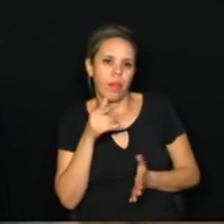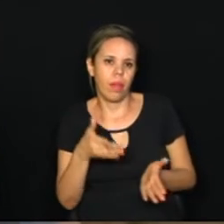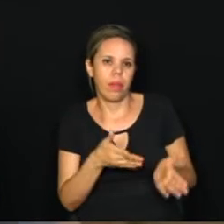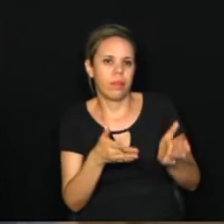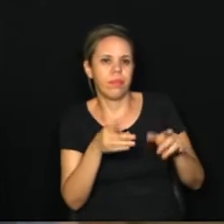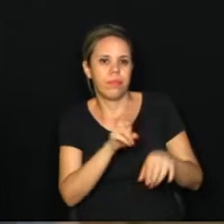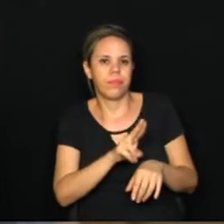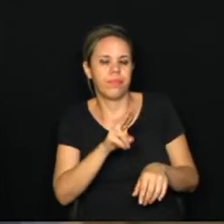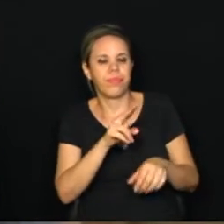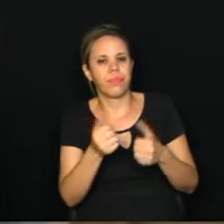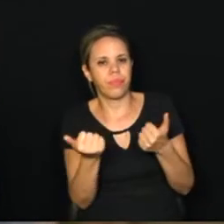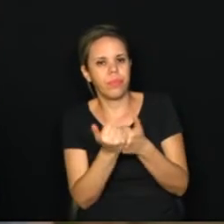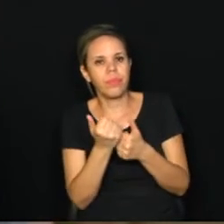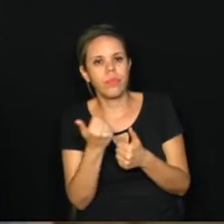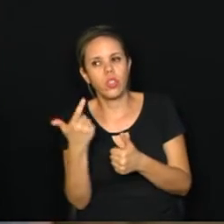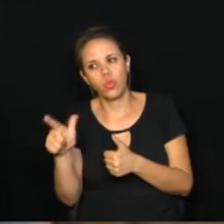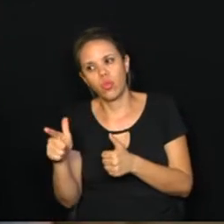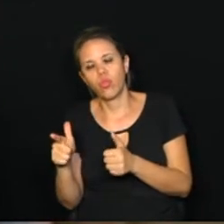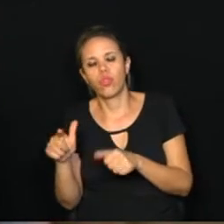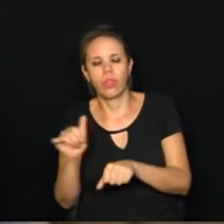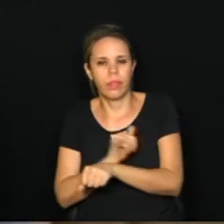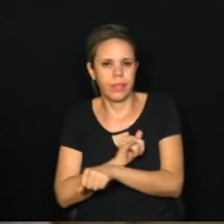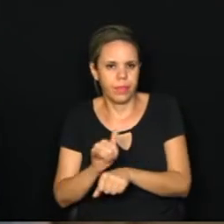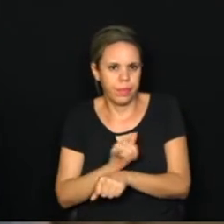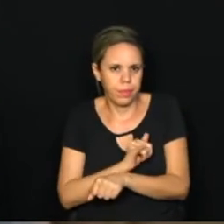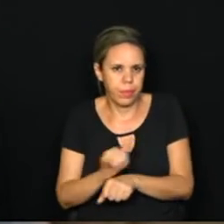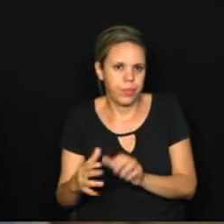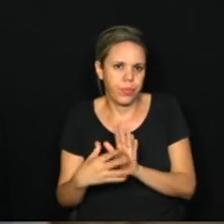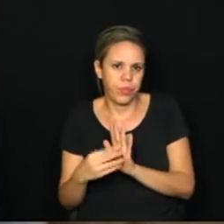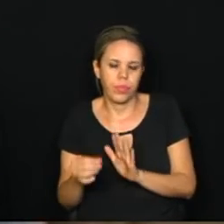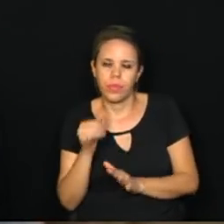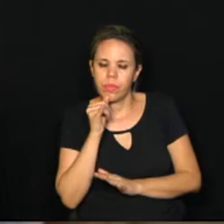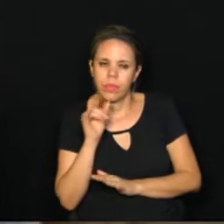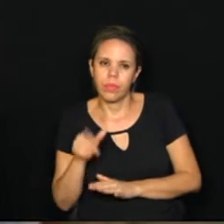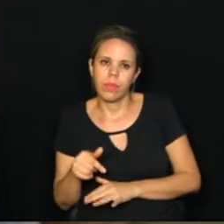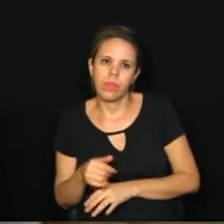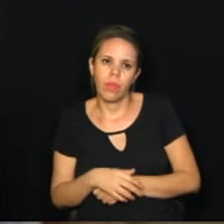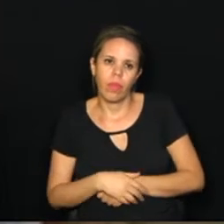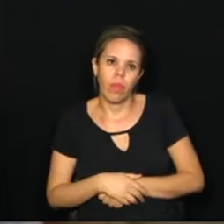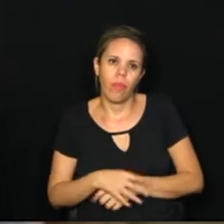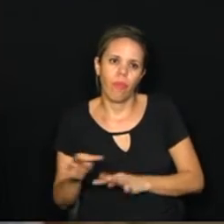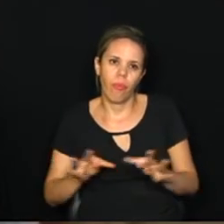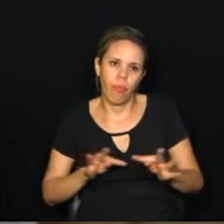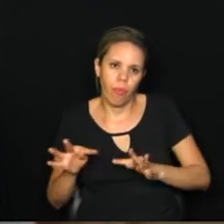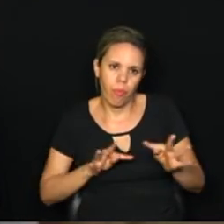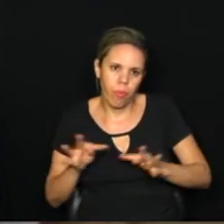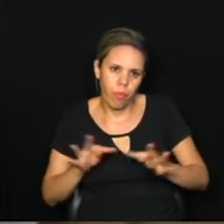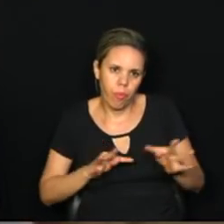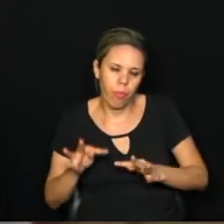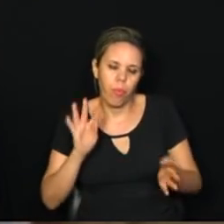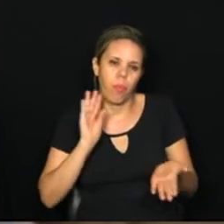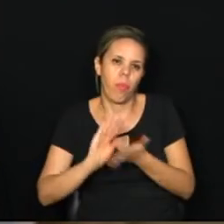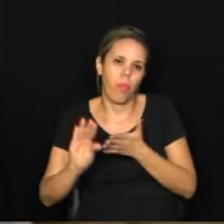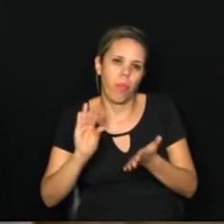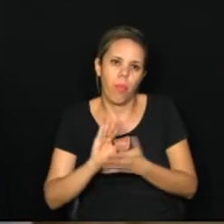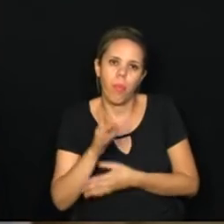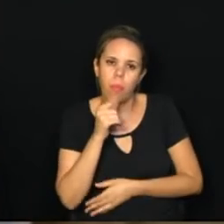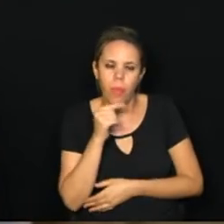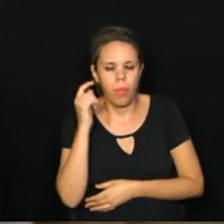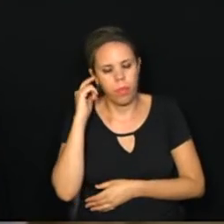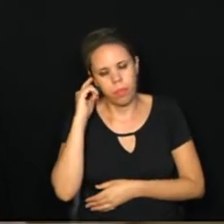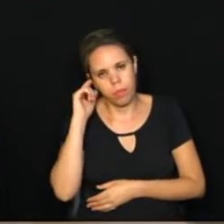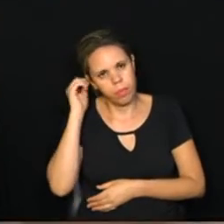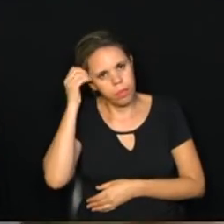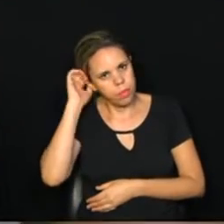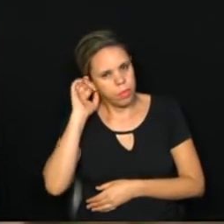você poderia adotar um outro modelo, que é um modelo aí de tratamento, de investimento, tanto